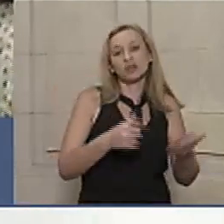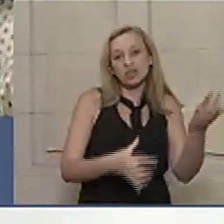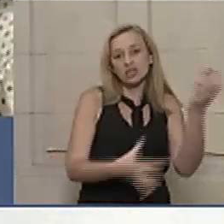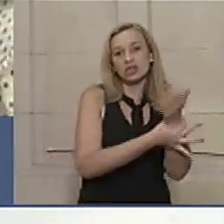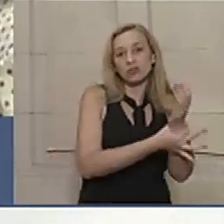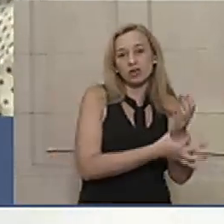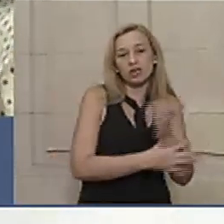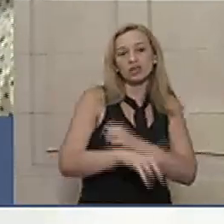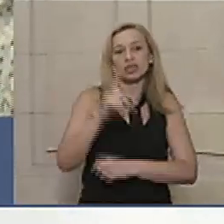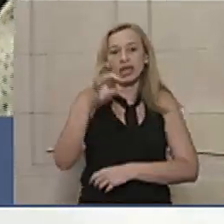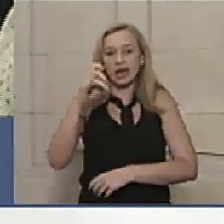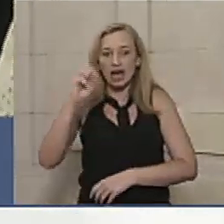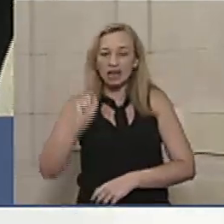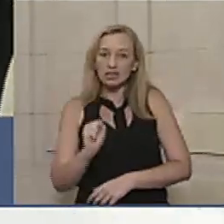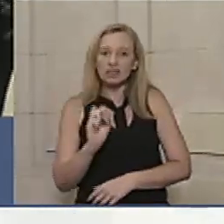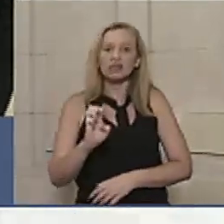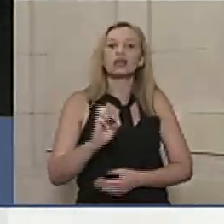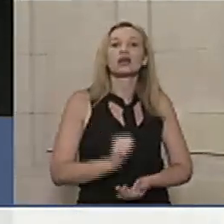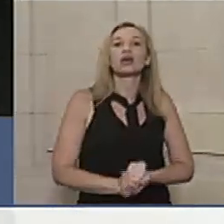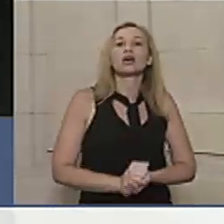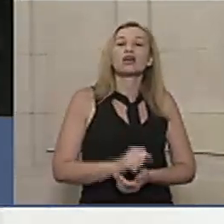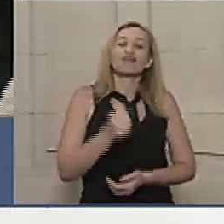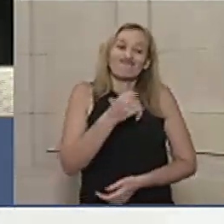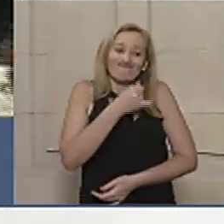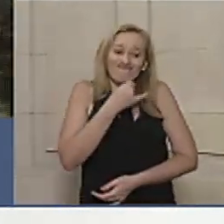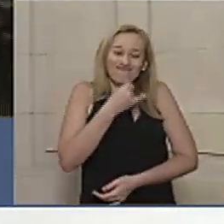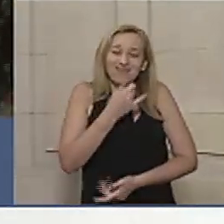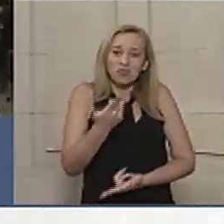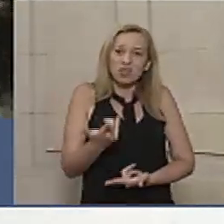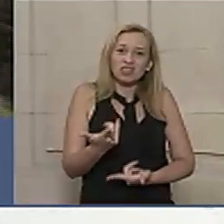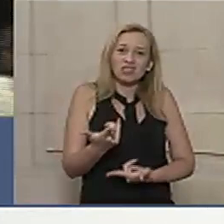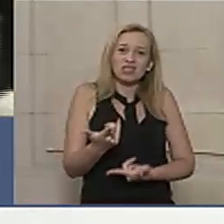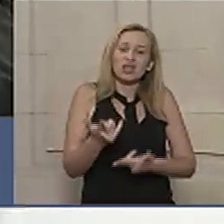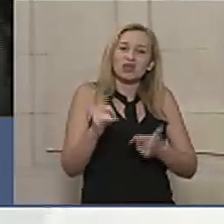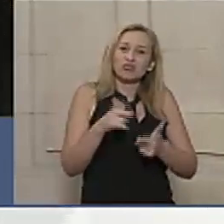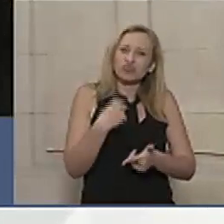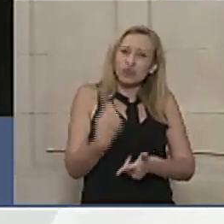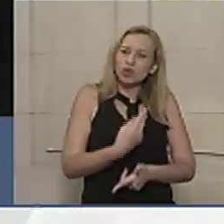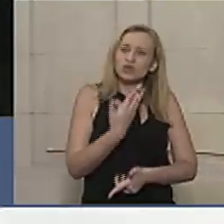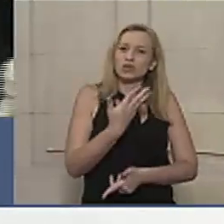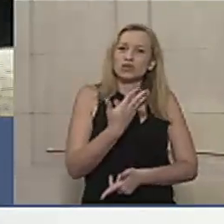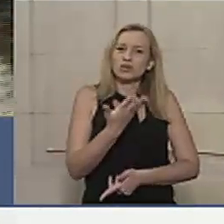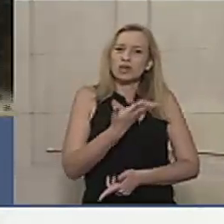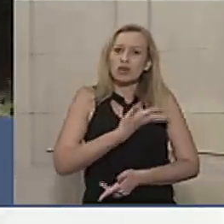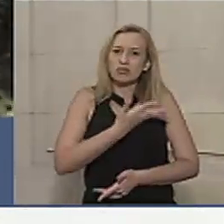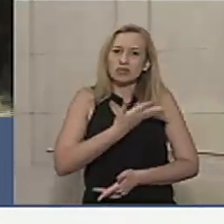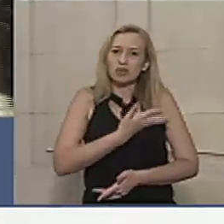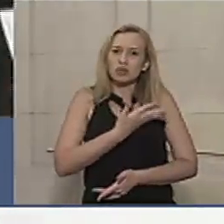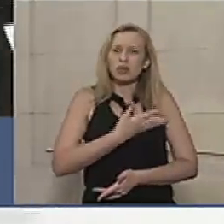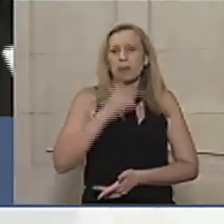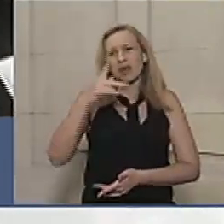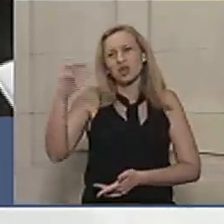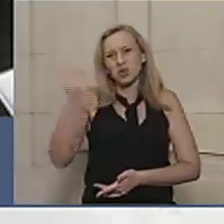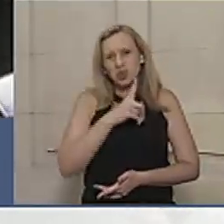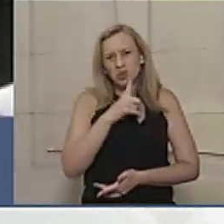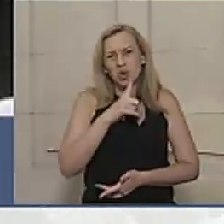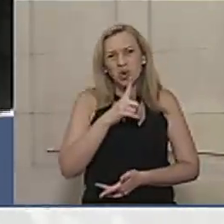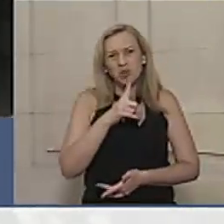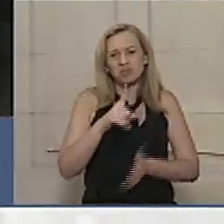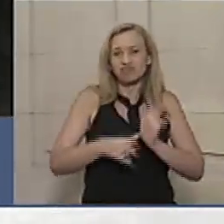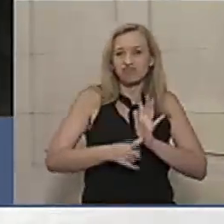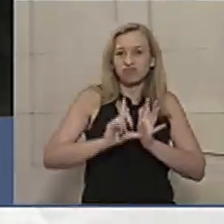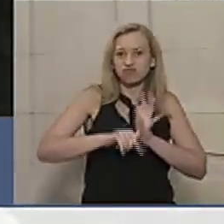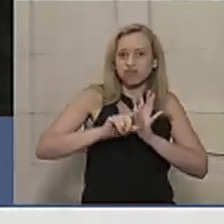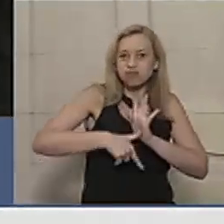nossos servidores. E, infelizmente, nossos colegas do PSOL fizeram uma emenda ao projeto,